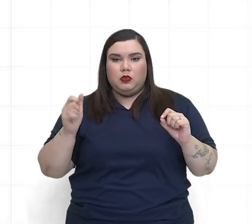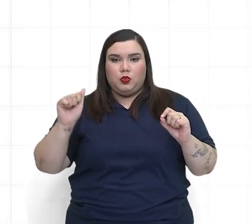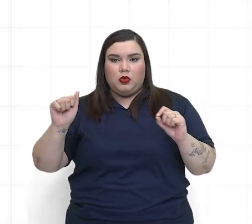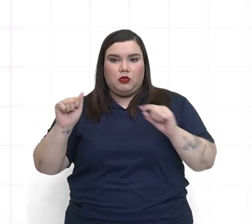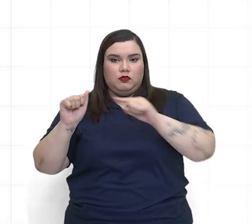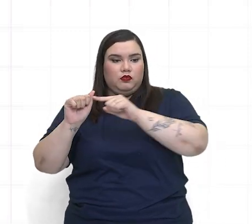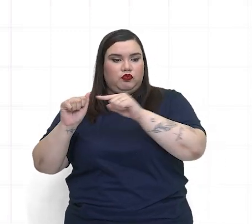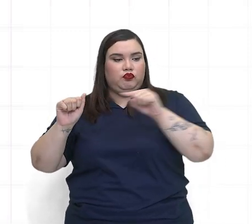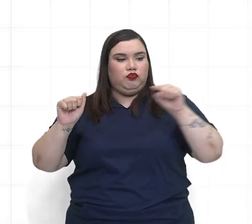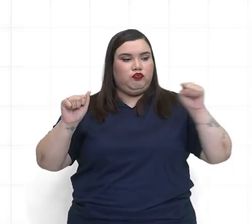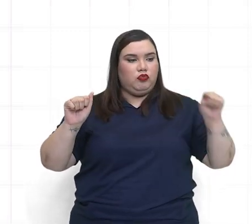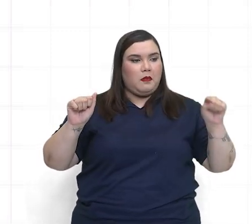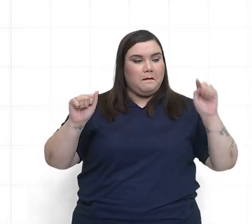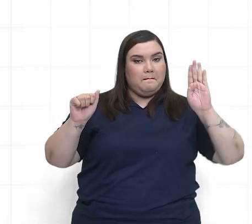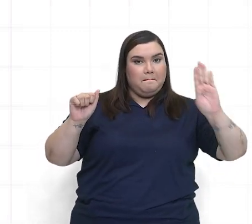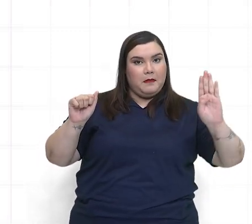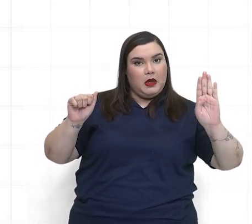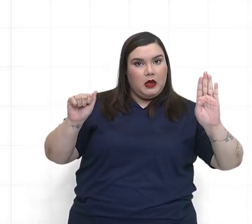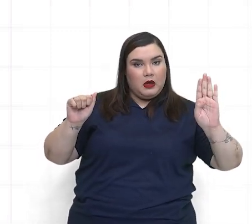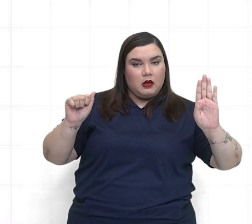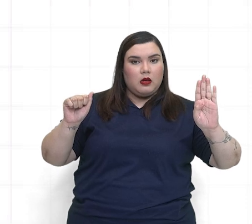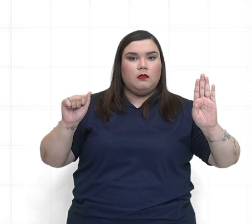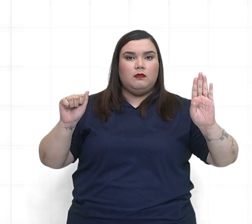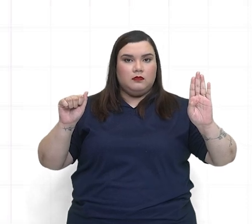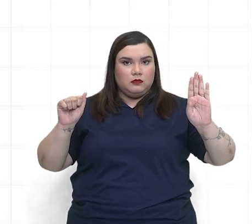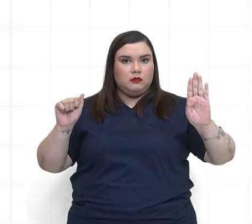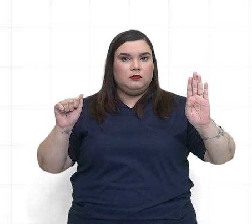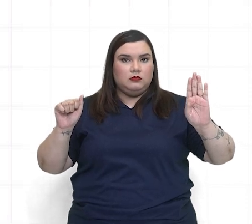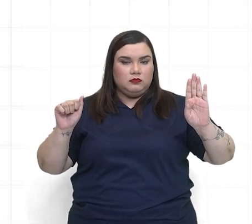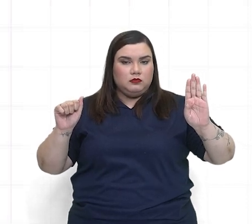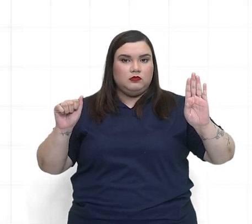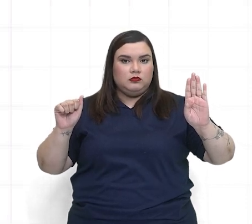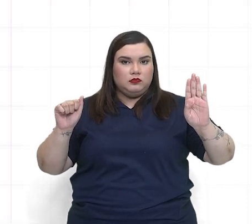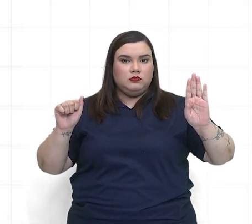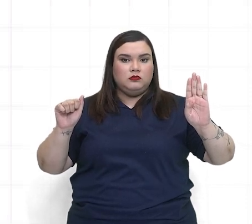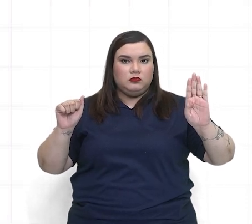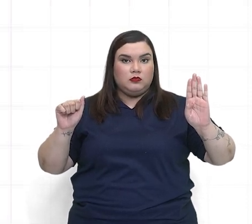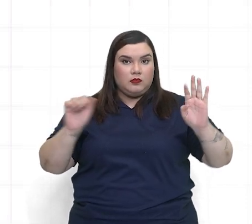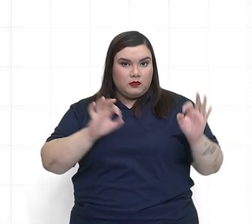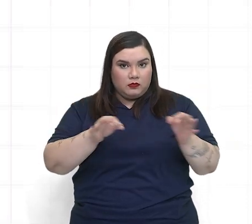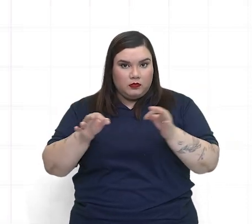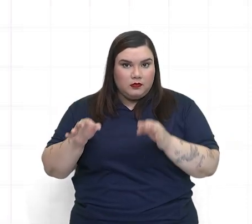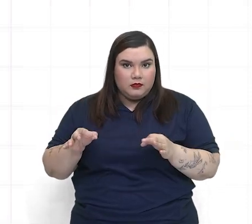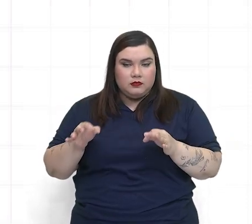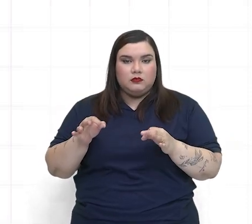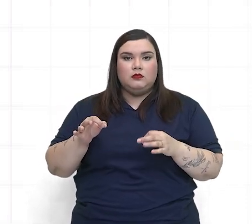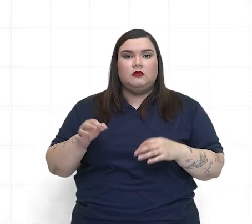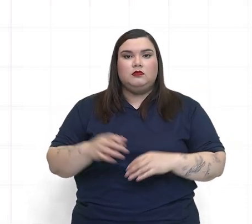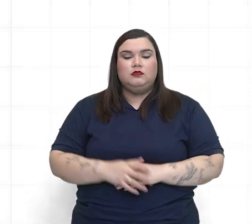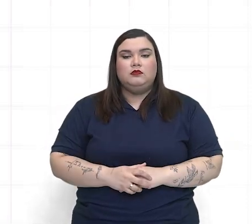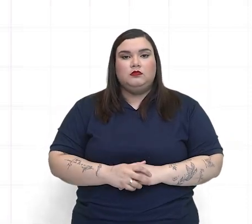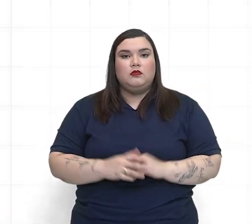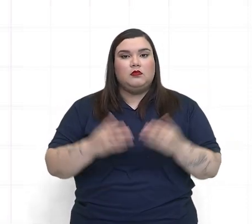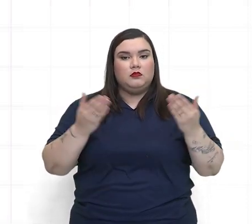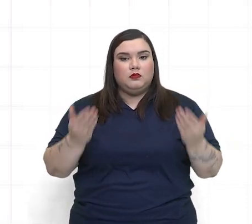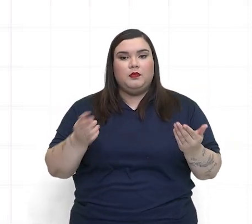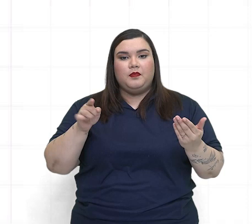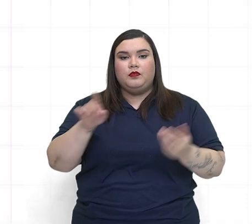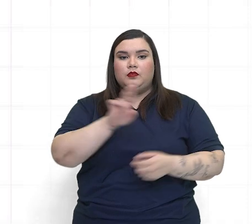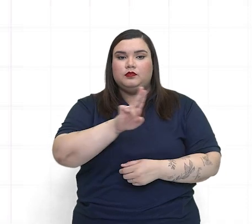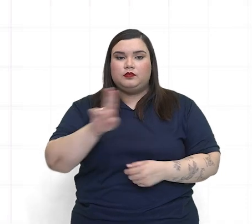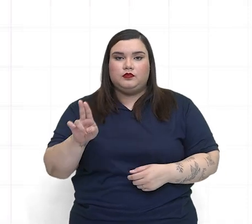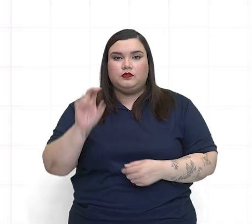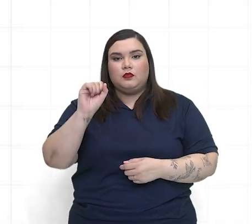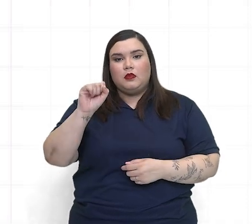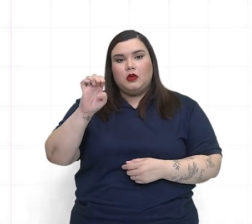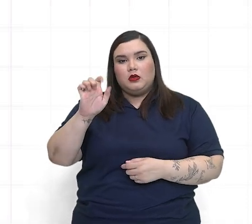pontos, e por eles aqui eu estou traçando um fragmento de reta, um trecho de reta, esse trecho de reta é